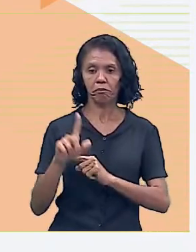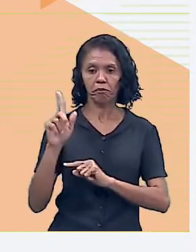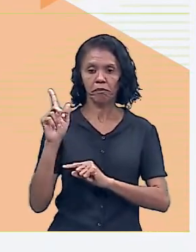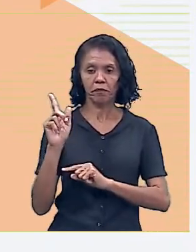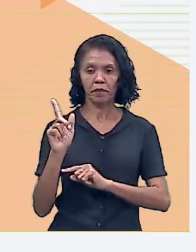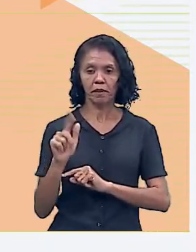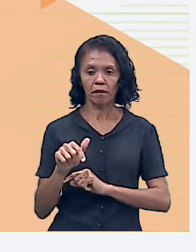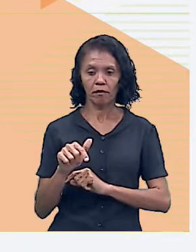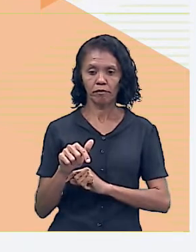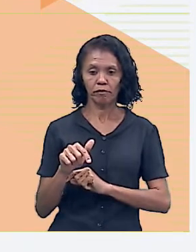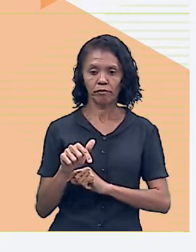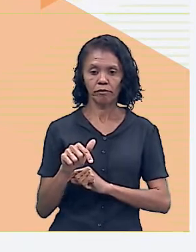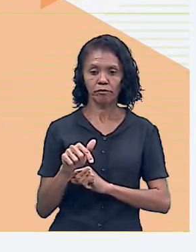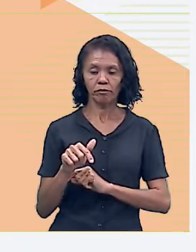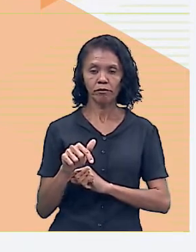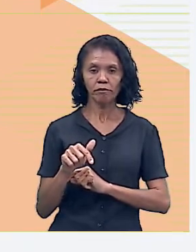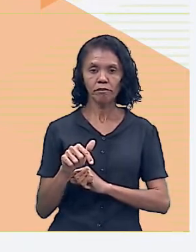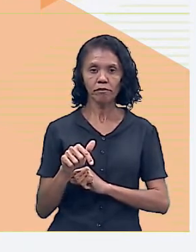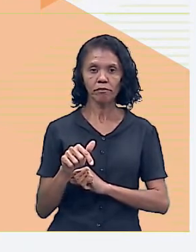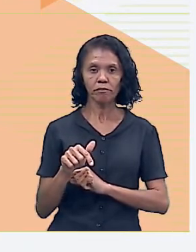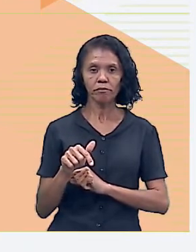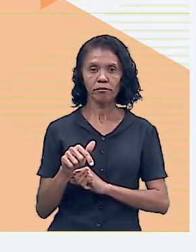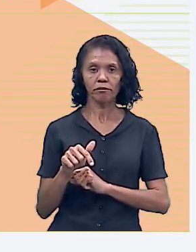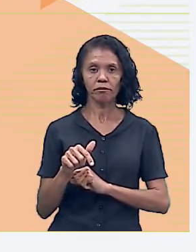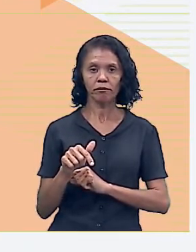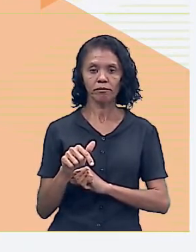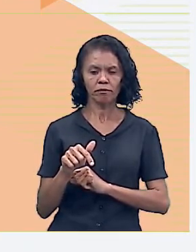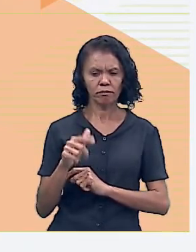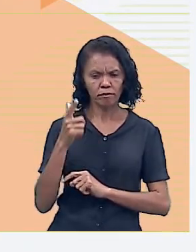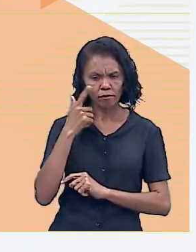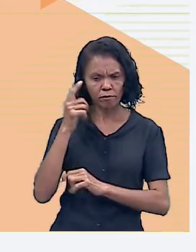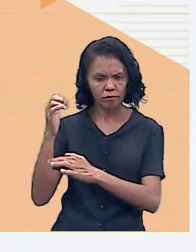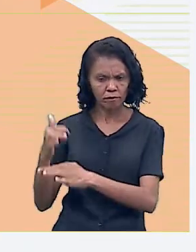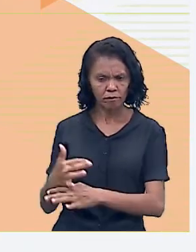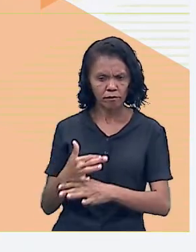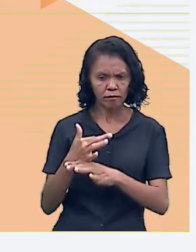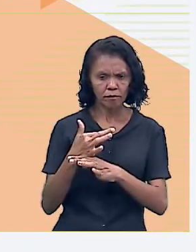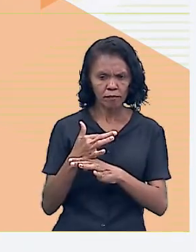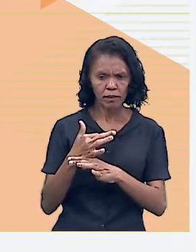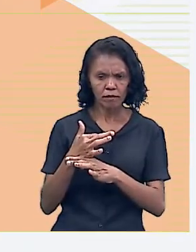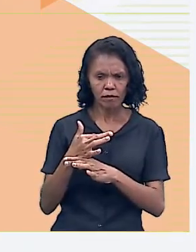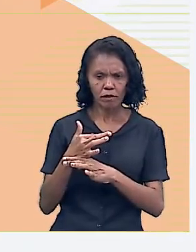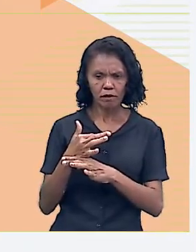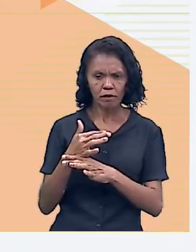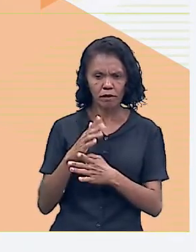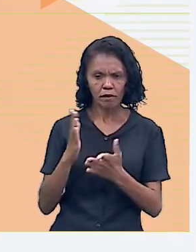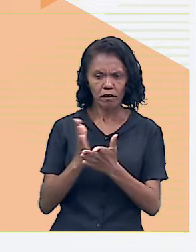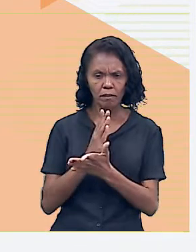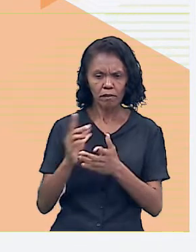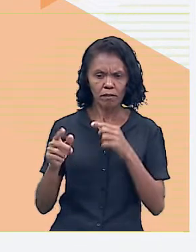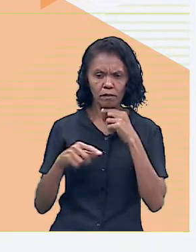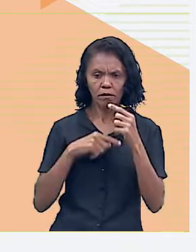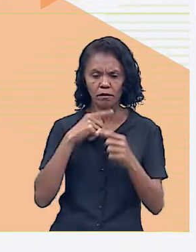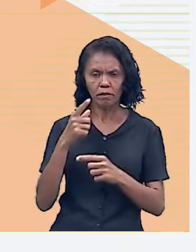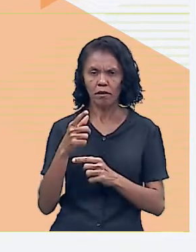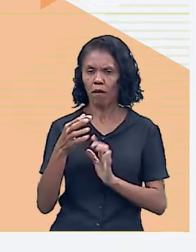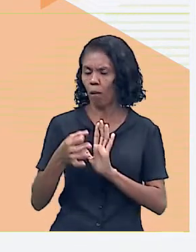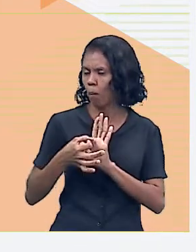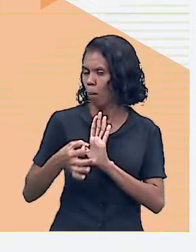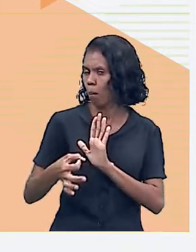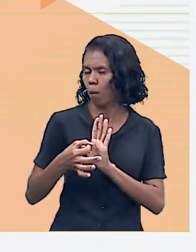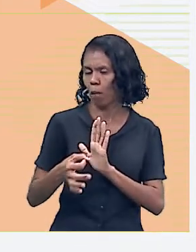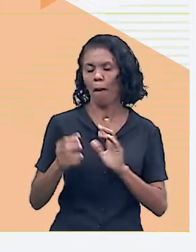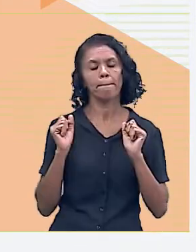discussão pertinente com a situação social vigente a chover alguma dúvida que vocês têm então você pode criticar